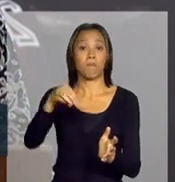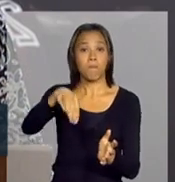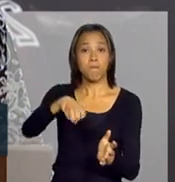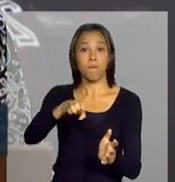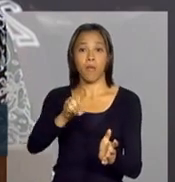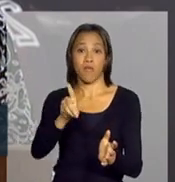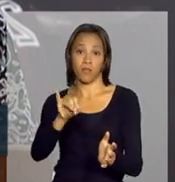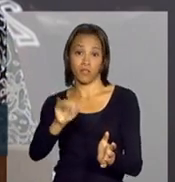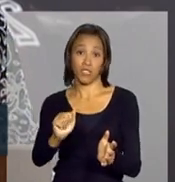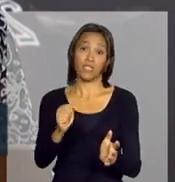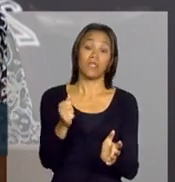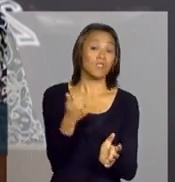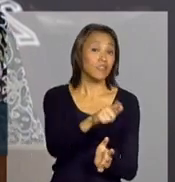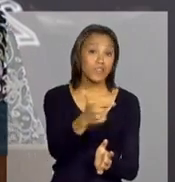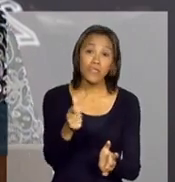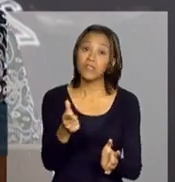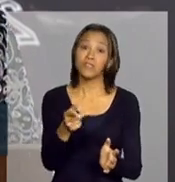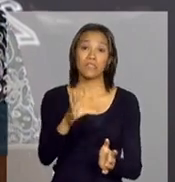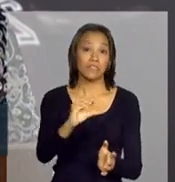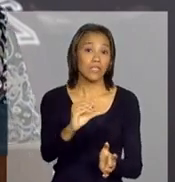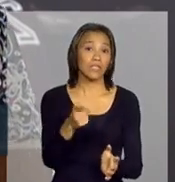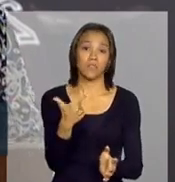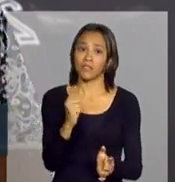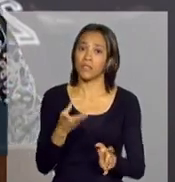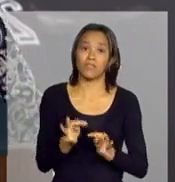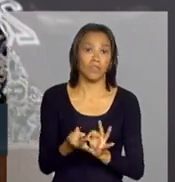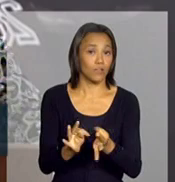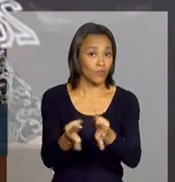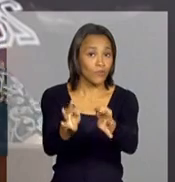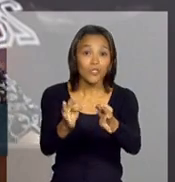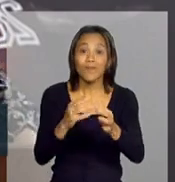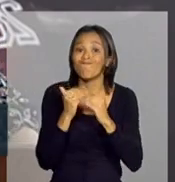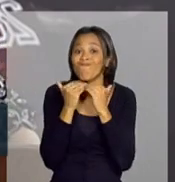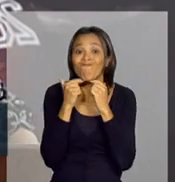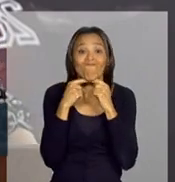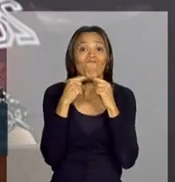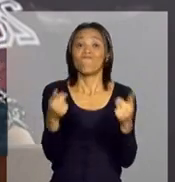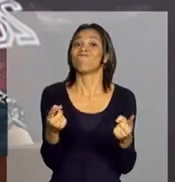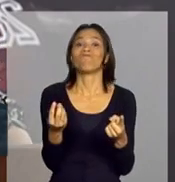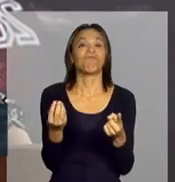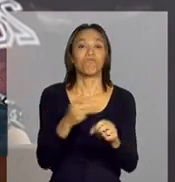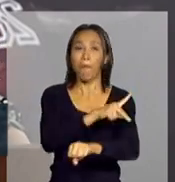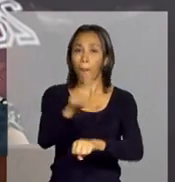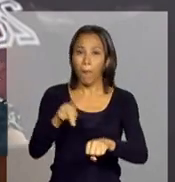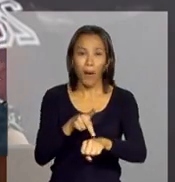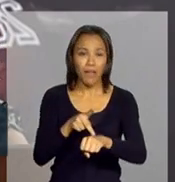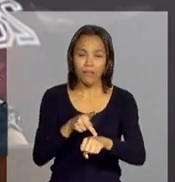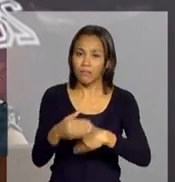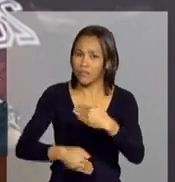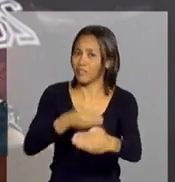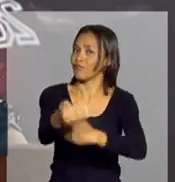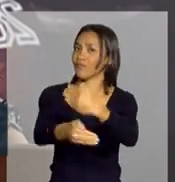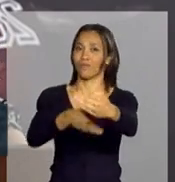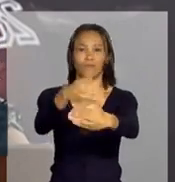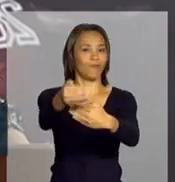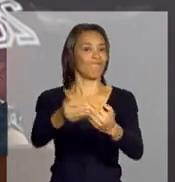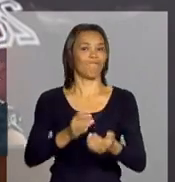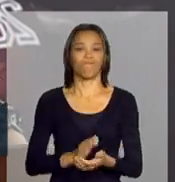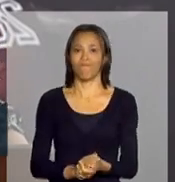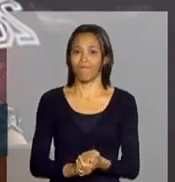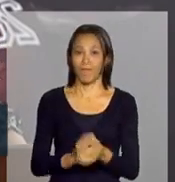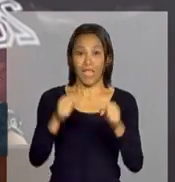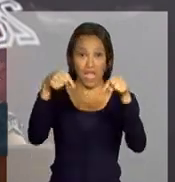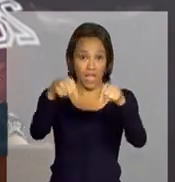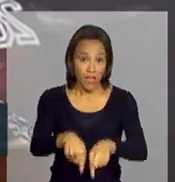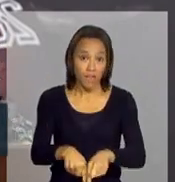Tecnologia e inovação Nós não seremos essa nação desenvolvida e não seremos esse